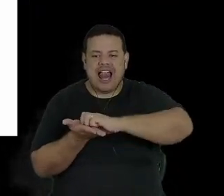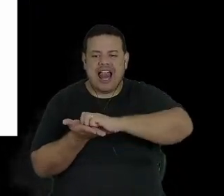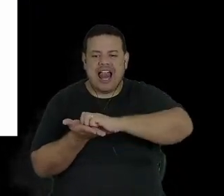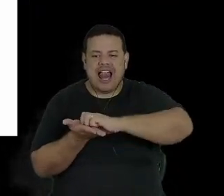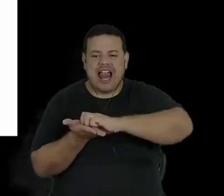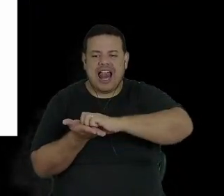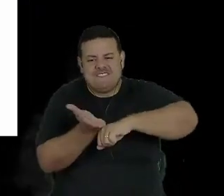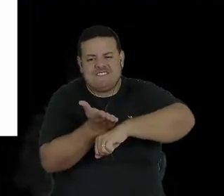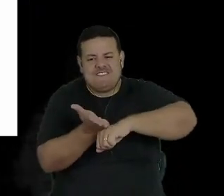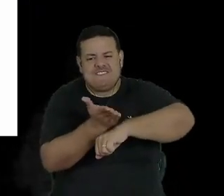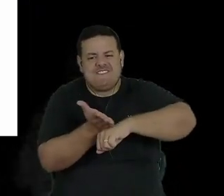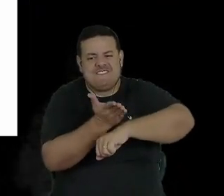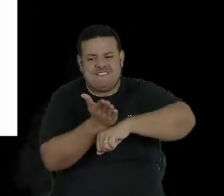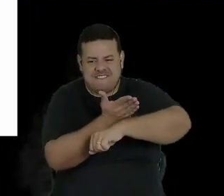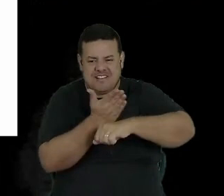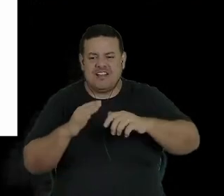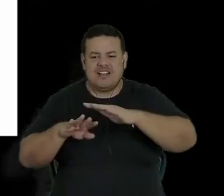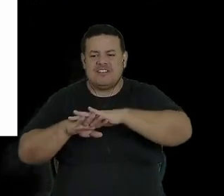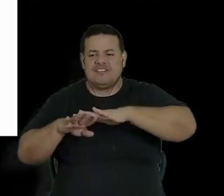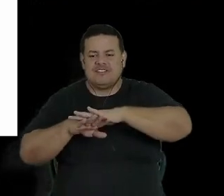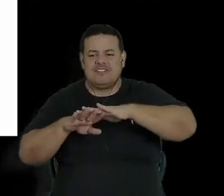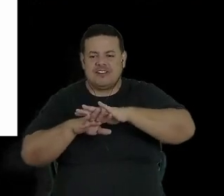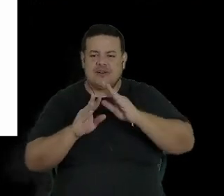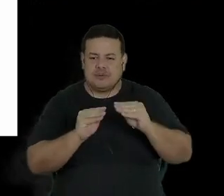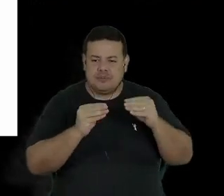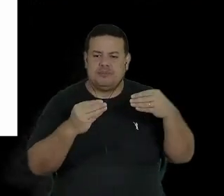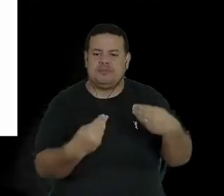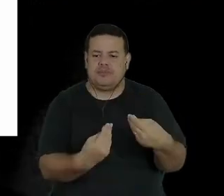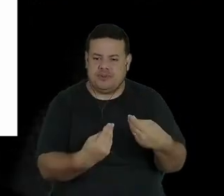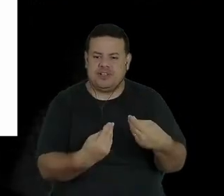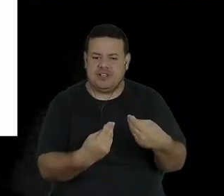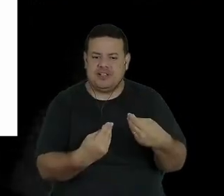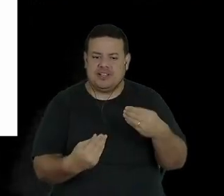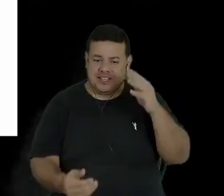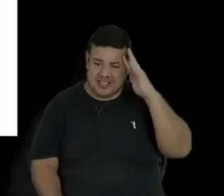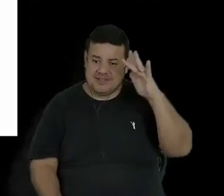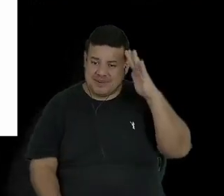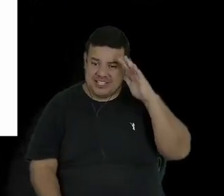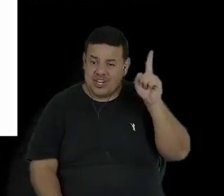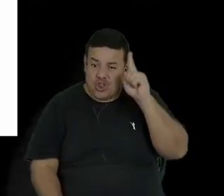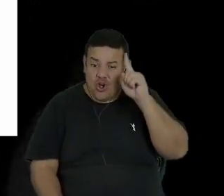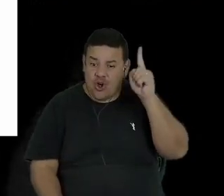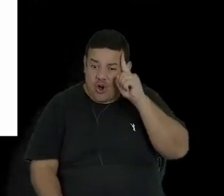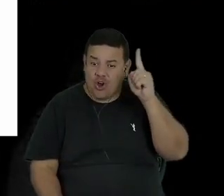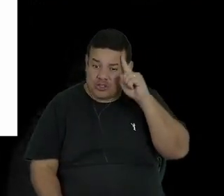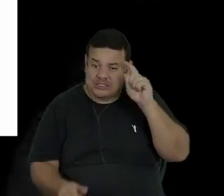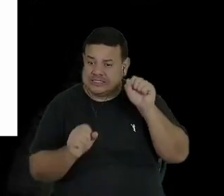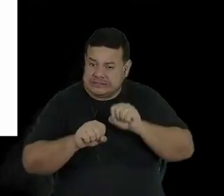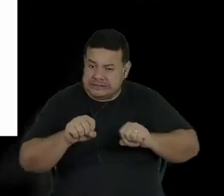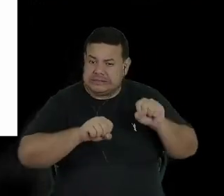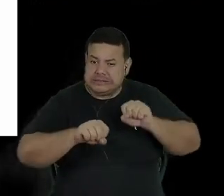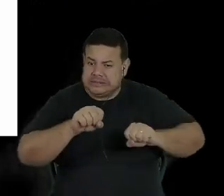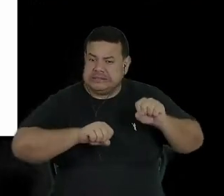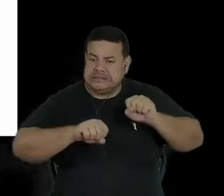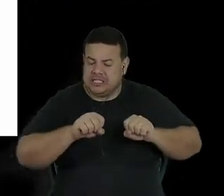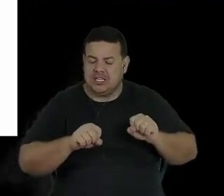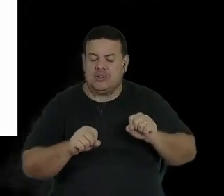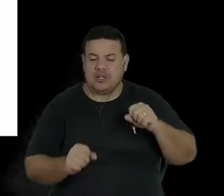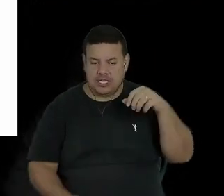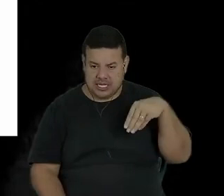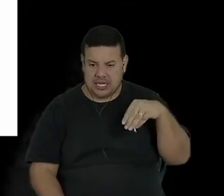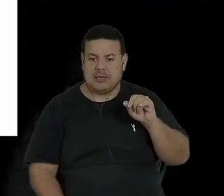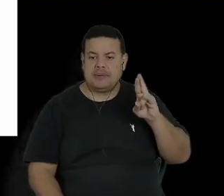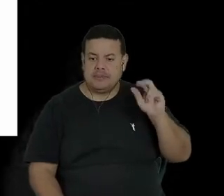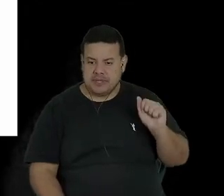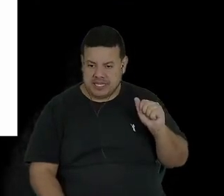e uma malha e coloca no local. Imagina todo dia ter que fazer limpeza disso. O que a Miriam, o Vitor criaram?